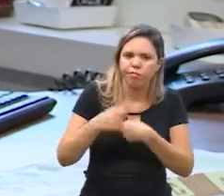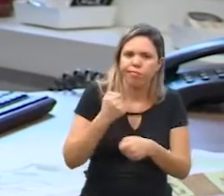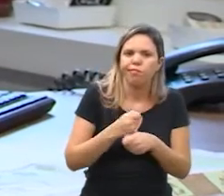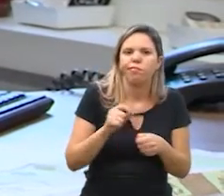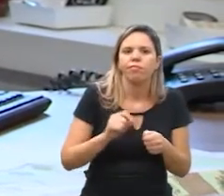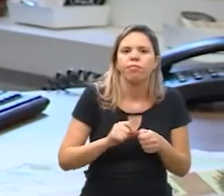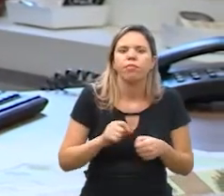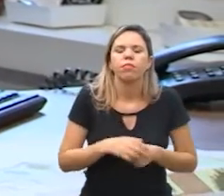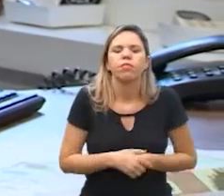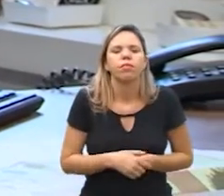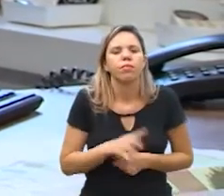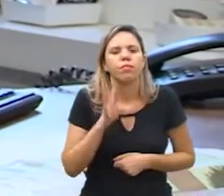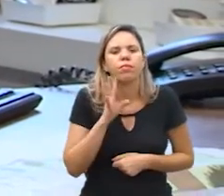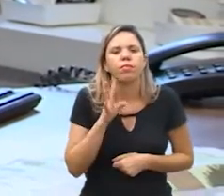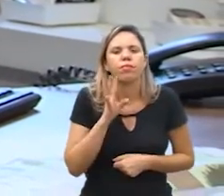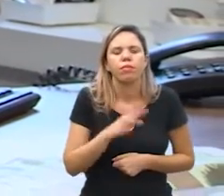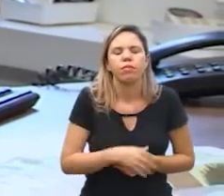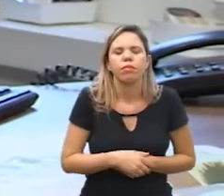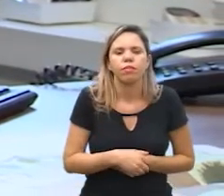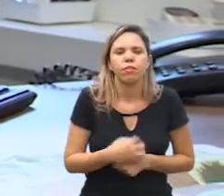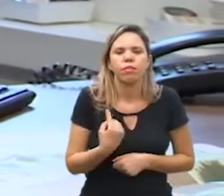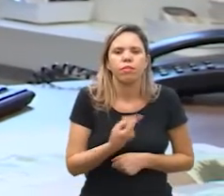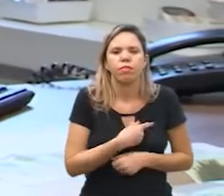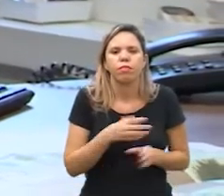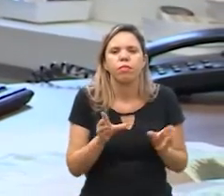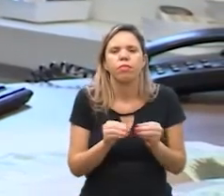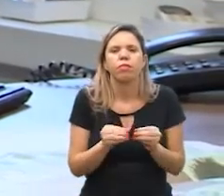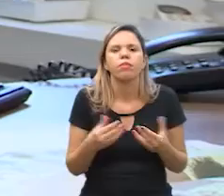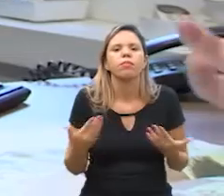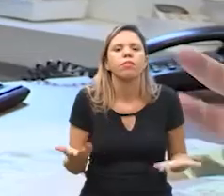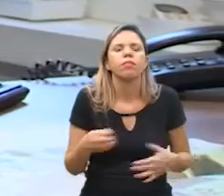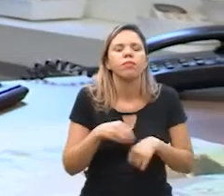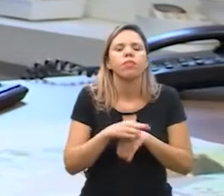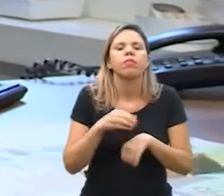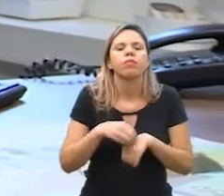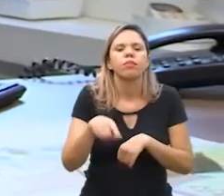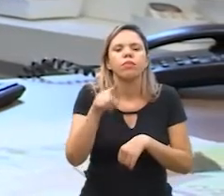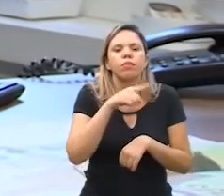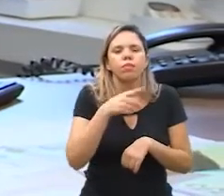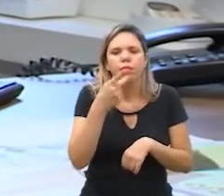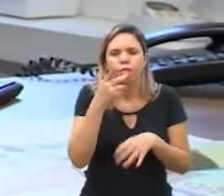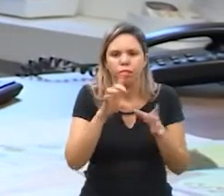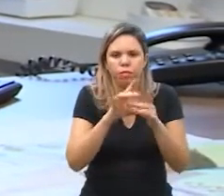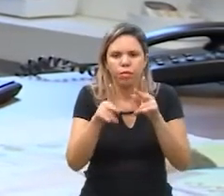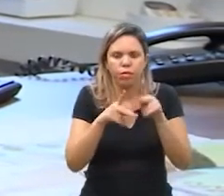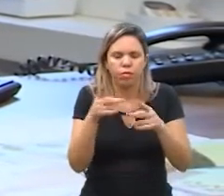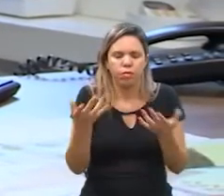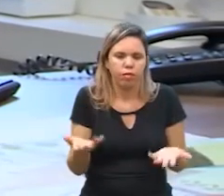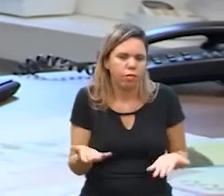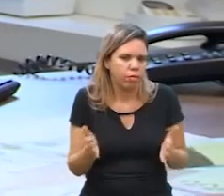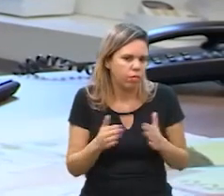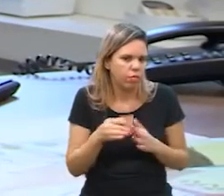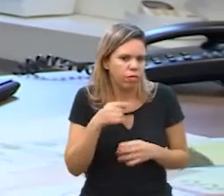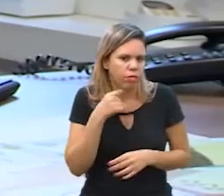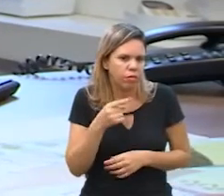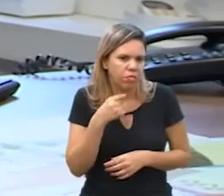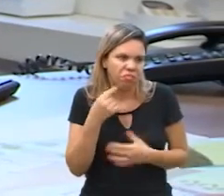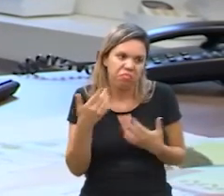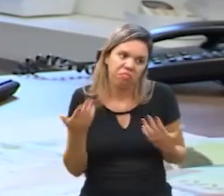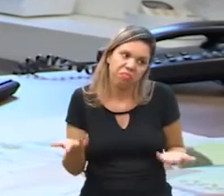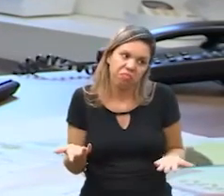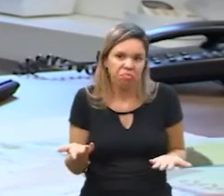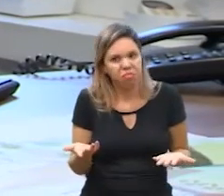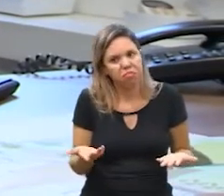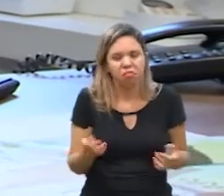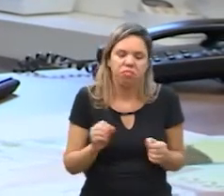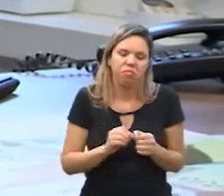faço. Bacana. Bom, para a gente finalizar, quais as dicas aí que você deixa para o pessoal de casa que está em dúvida? Puxa vida, o